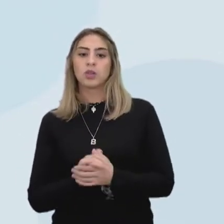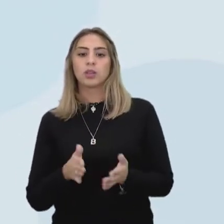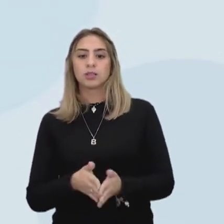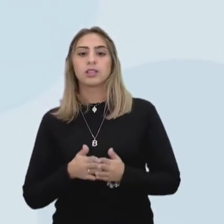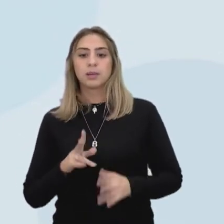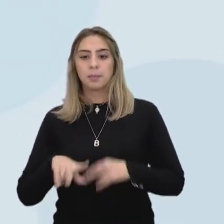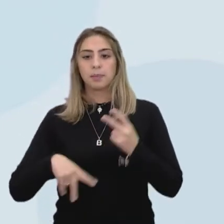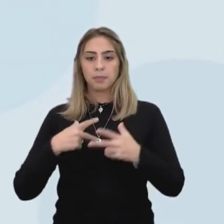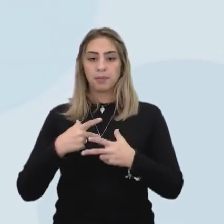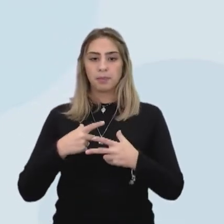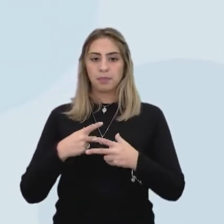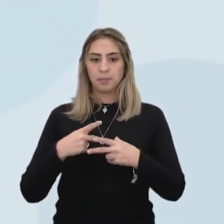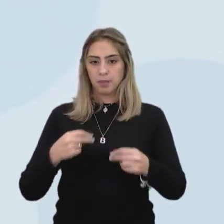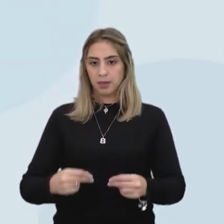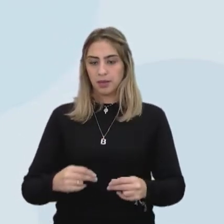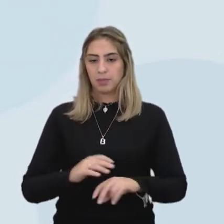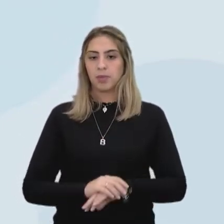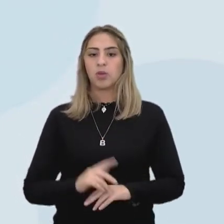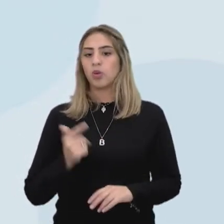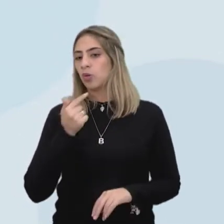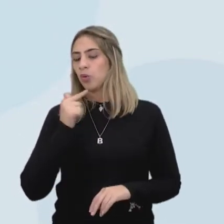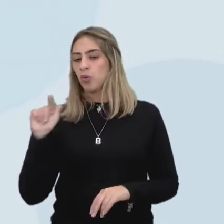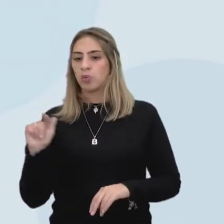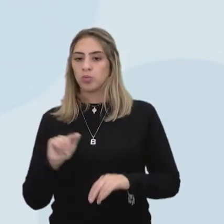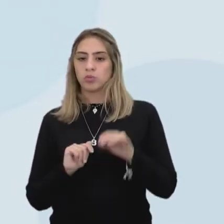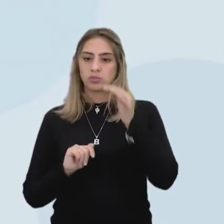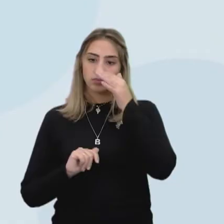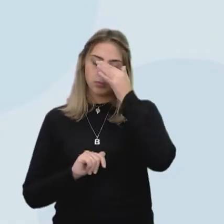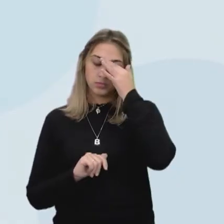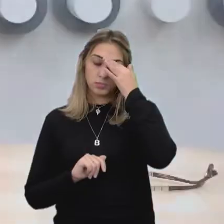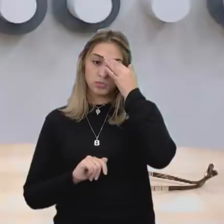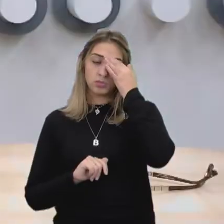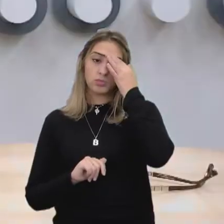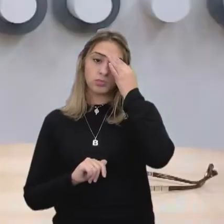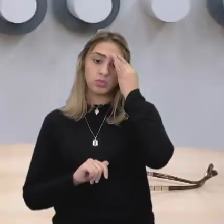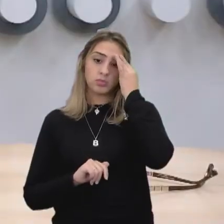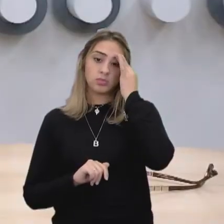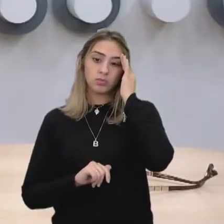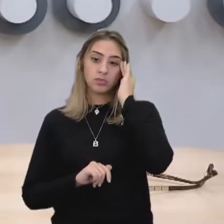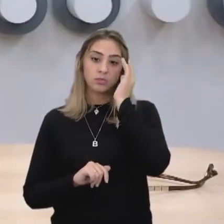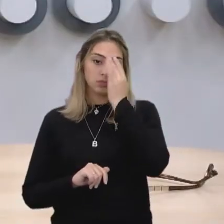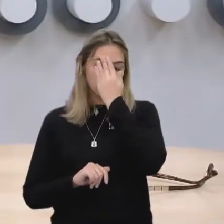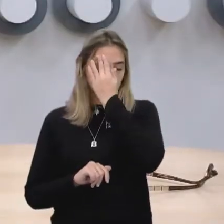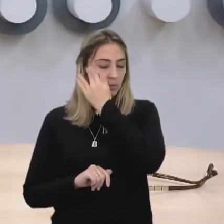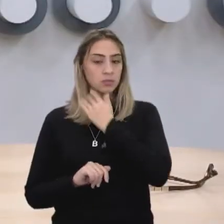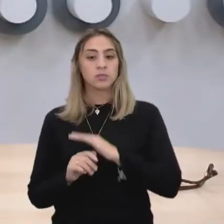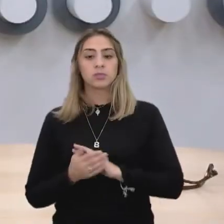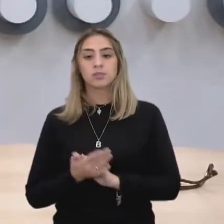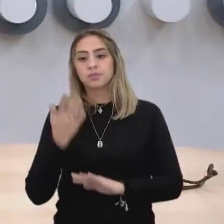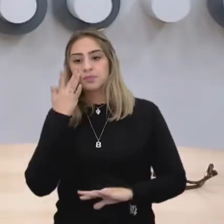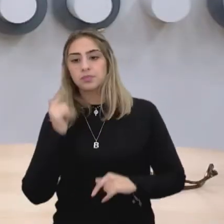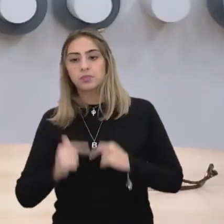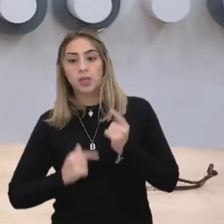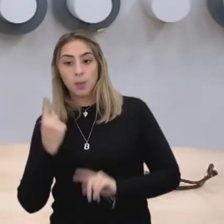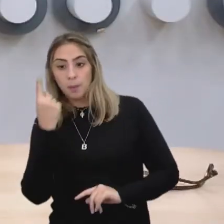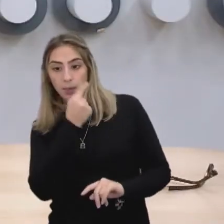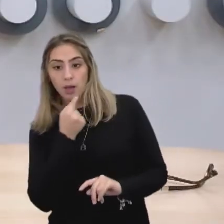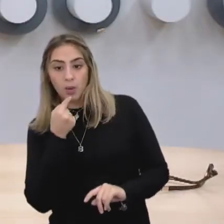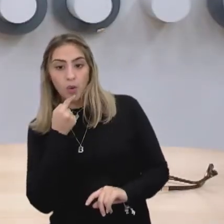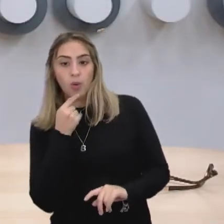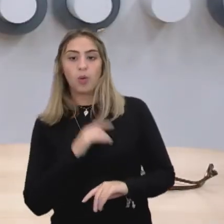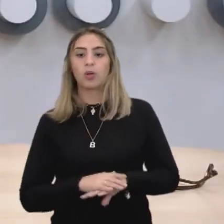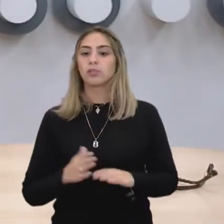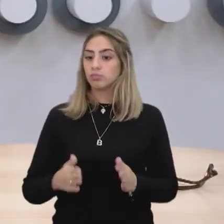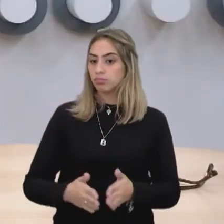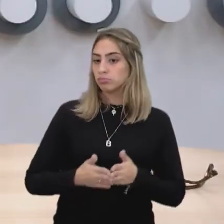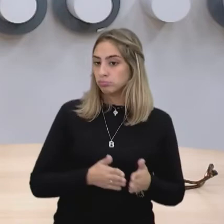casamento, licença-prêmio, entre outros, tá certo? Então aí até para pessoas que não trabalharam uma hora, tiveram aí